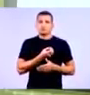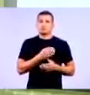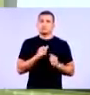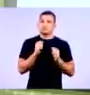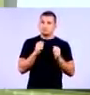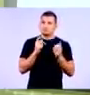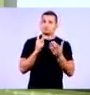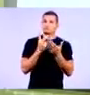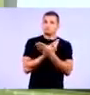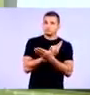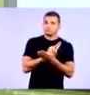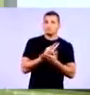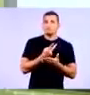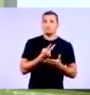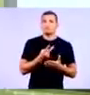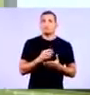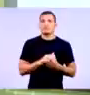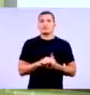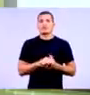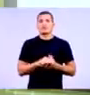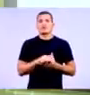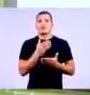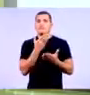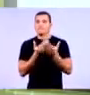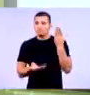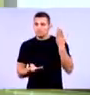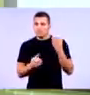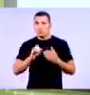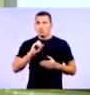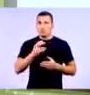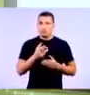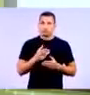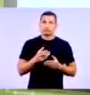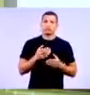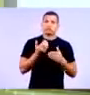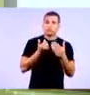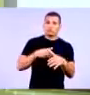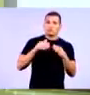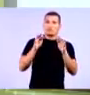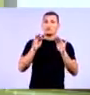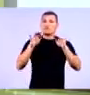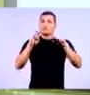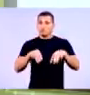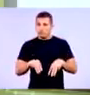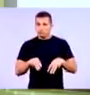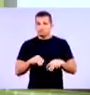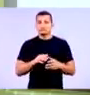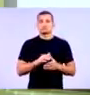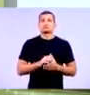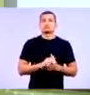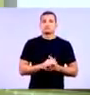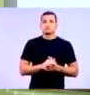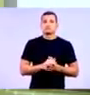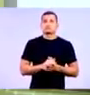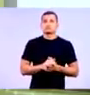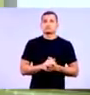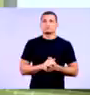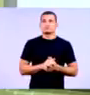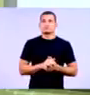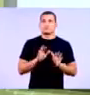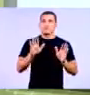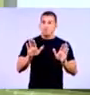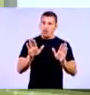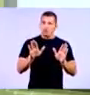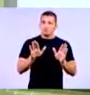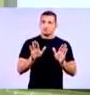correm o risco de ficar de recuperação ou de exame, que são outras alternativas para avaliação de vocês. Mas a prorrogação, ela